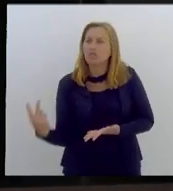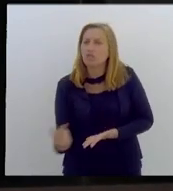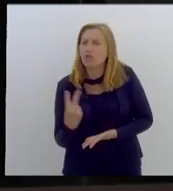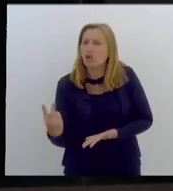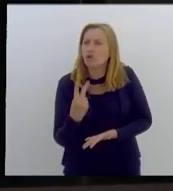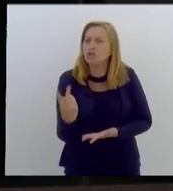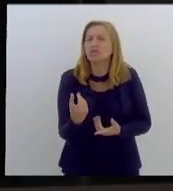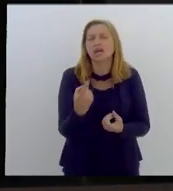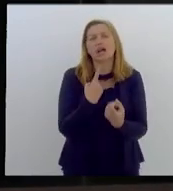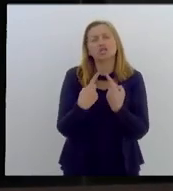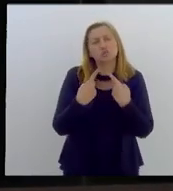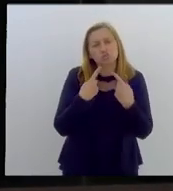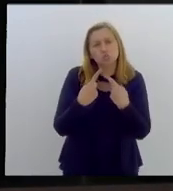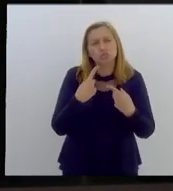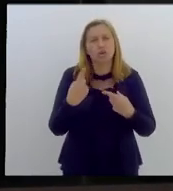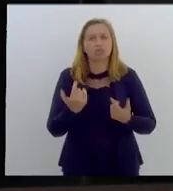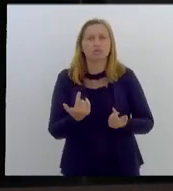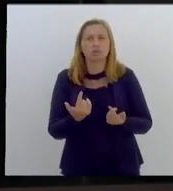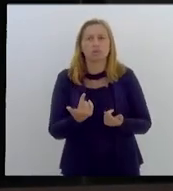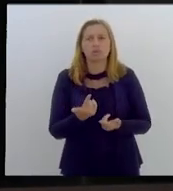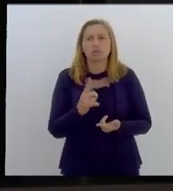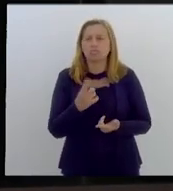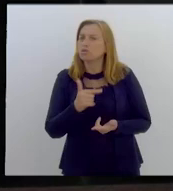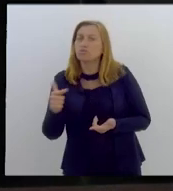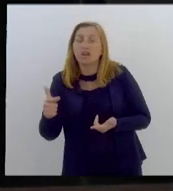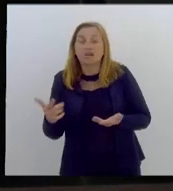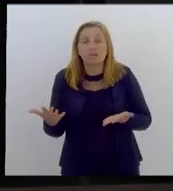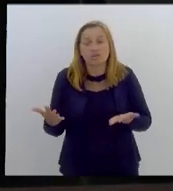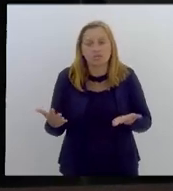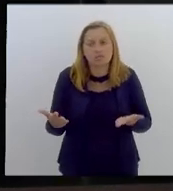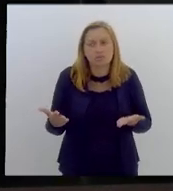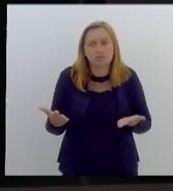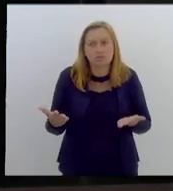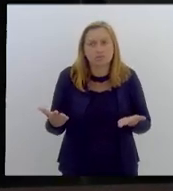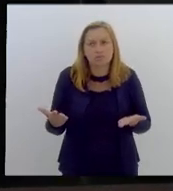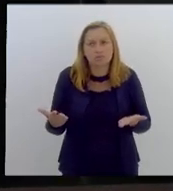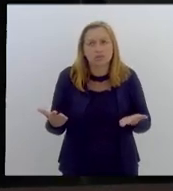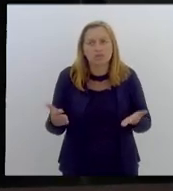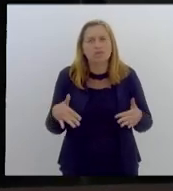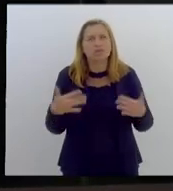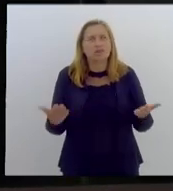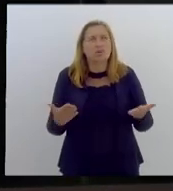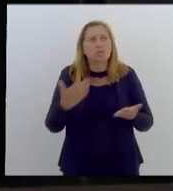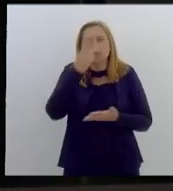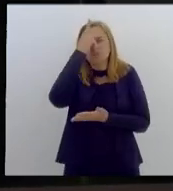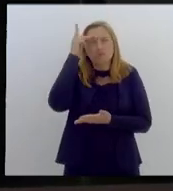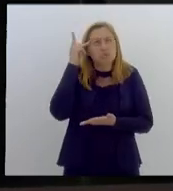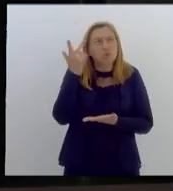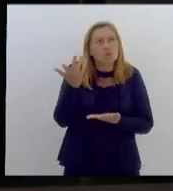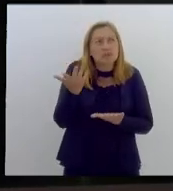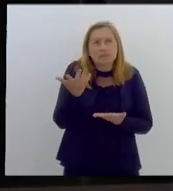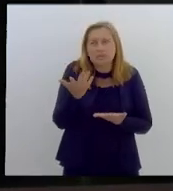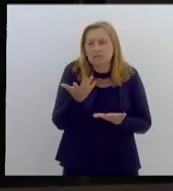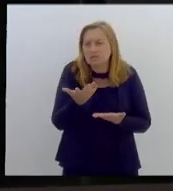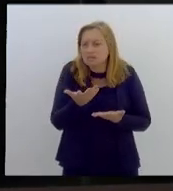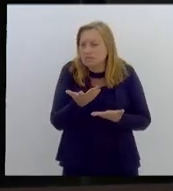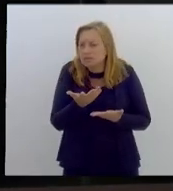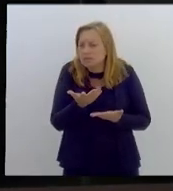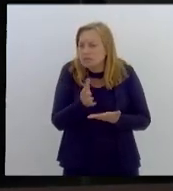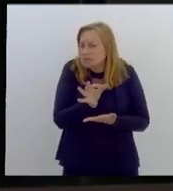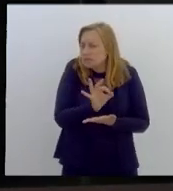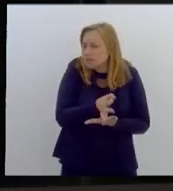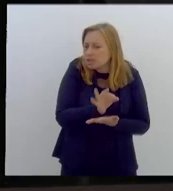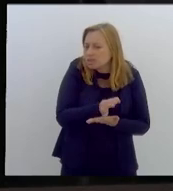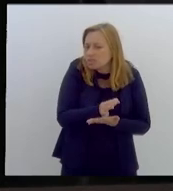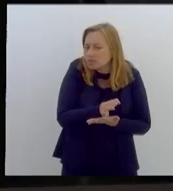a discussão. Não está existindo isto. Quer dizer, são pessoas que